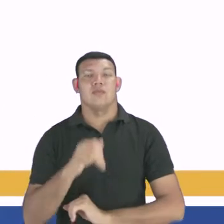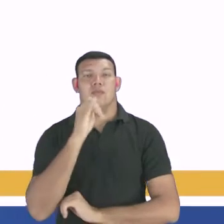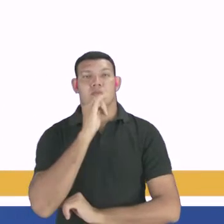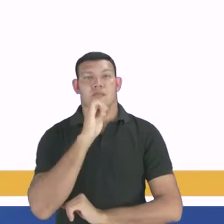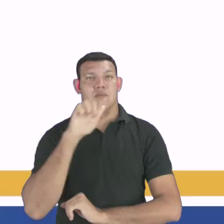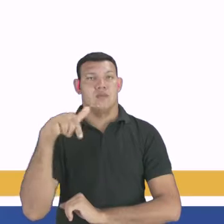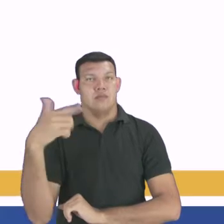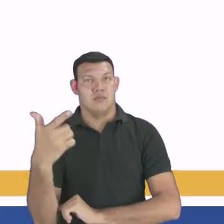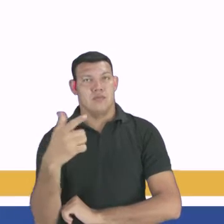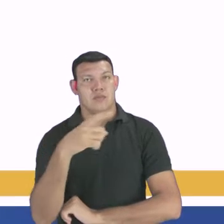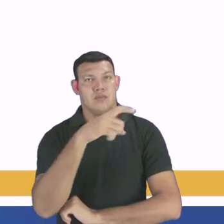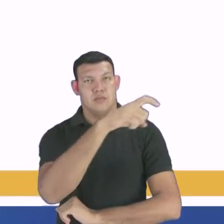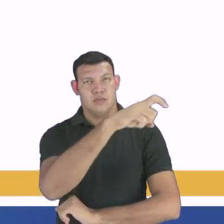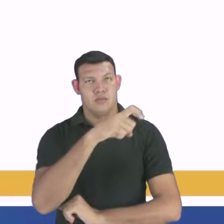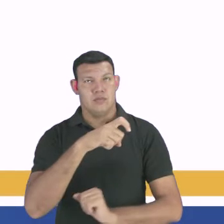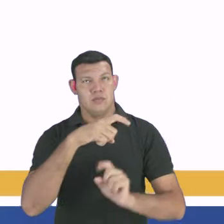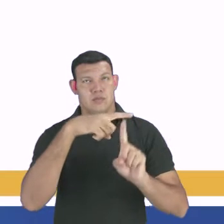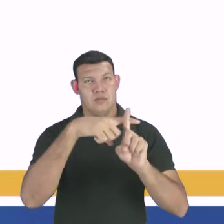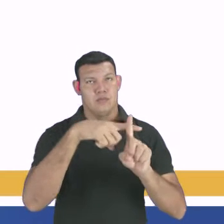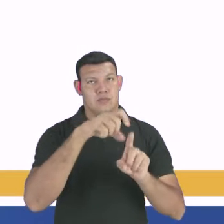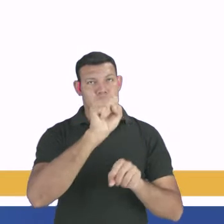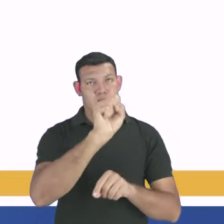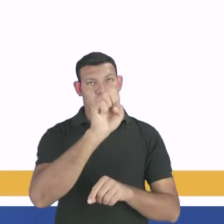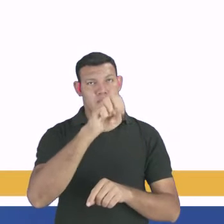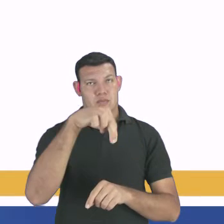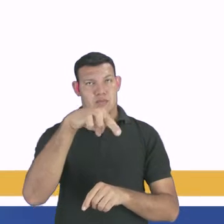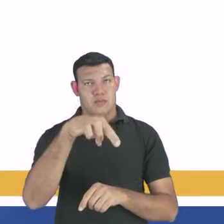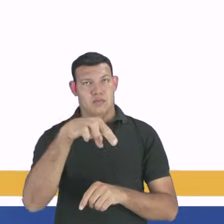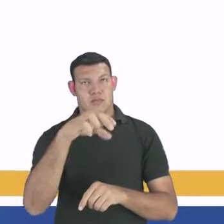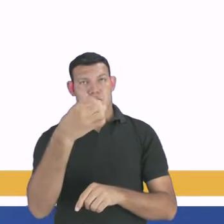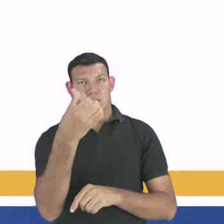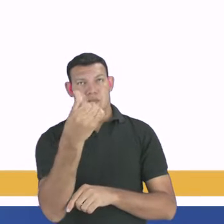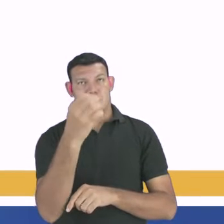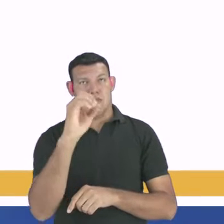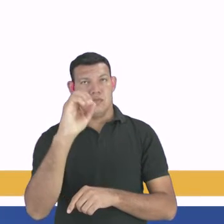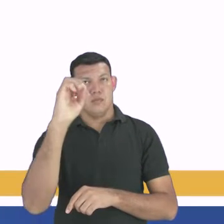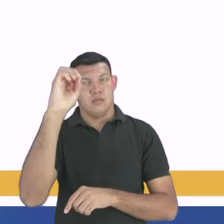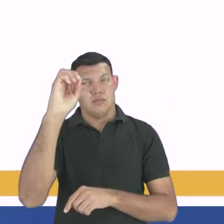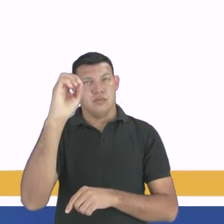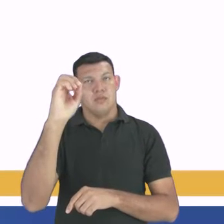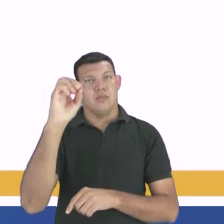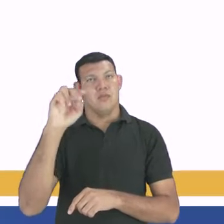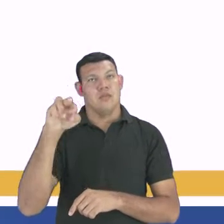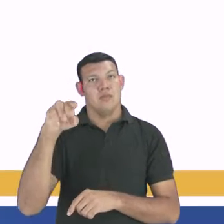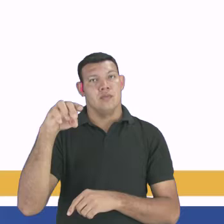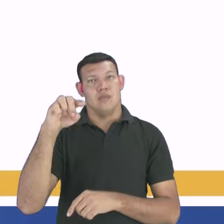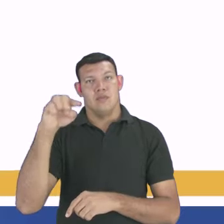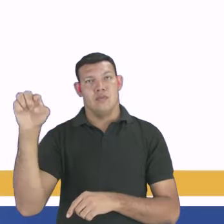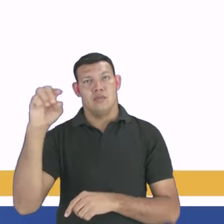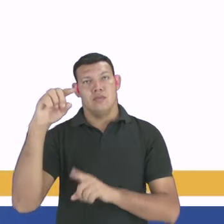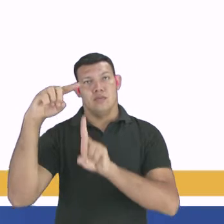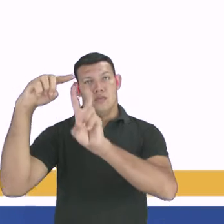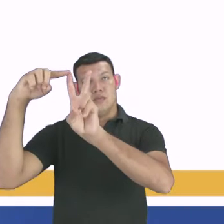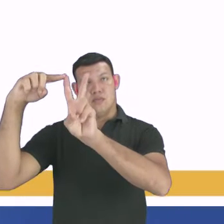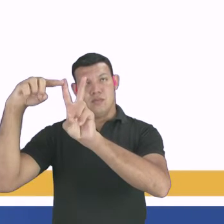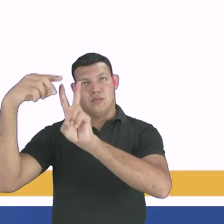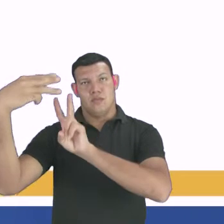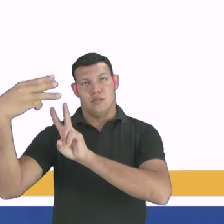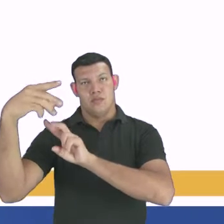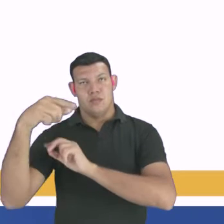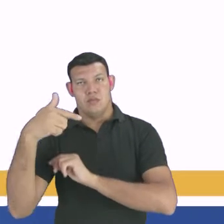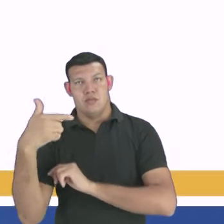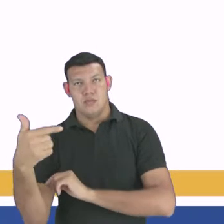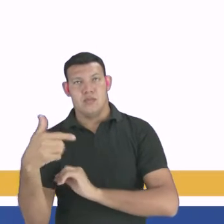que é x + seno de 60° = raiz de 3 sobre 2 quê que vocês percebem